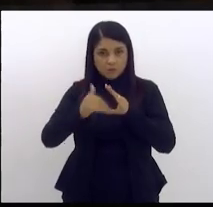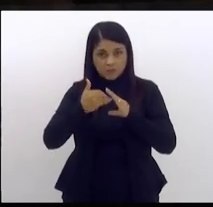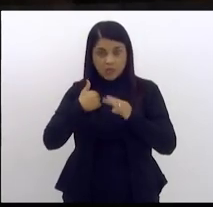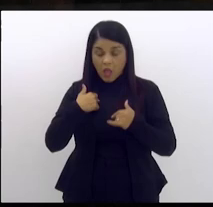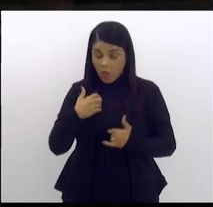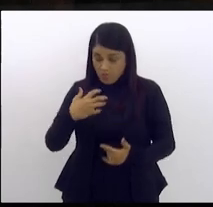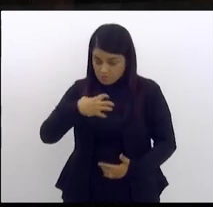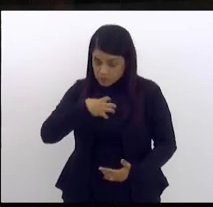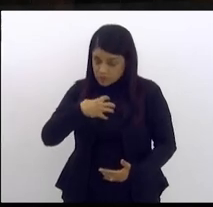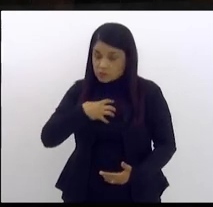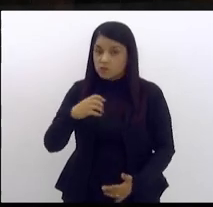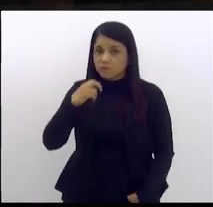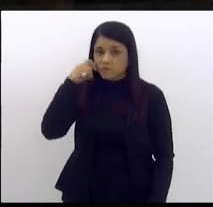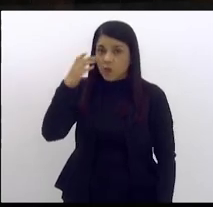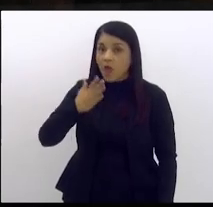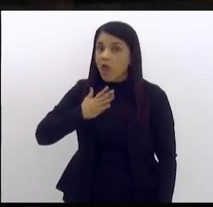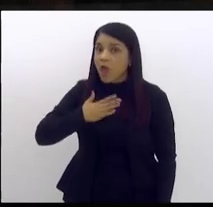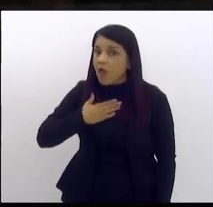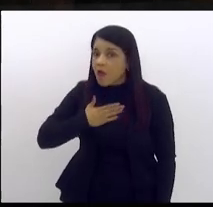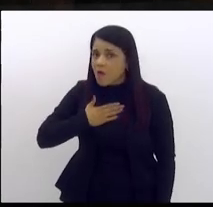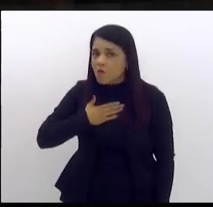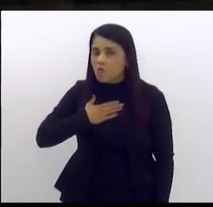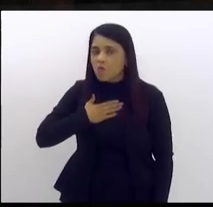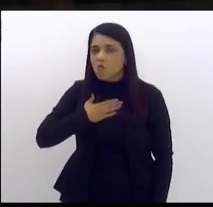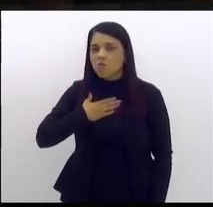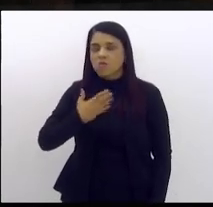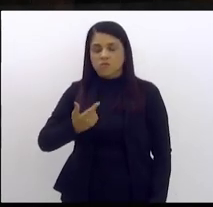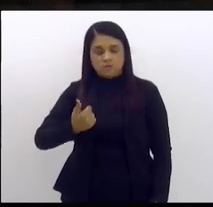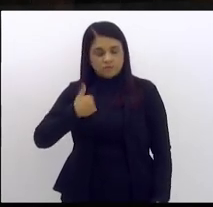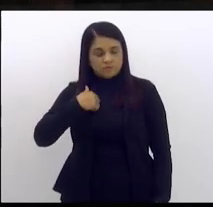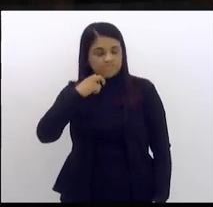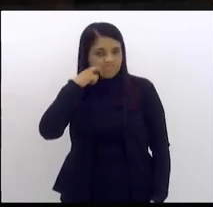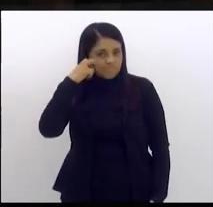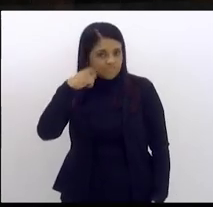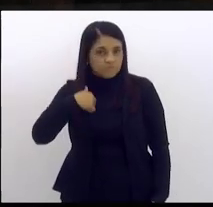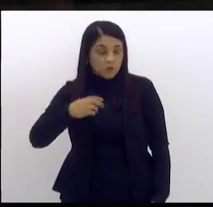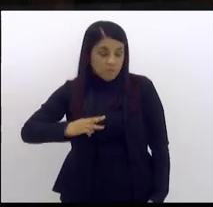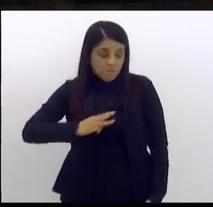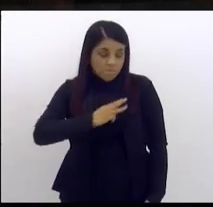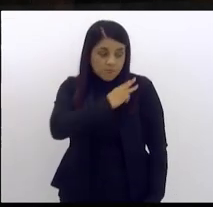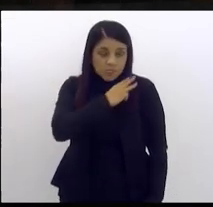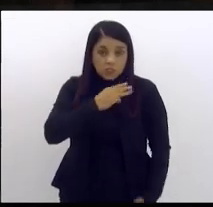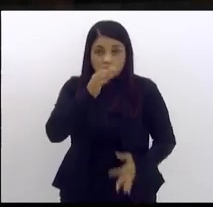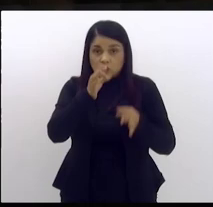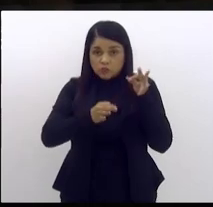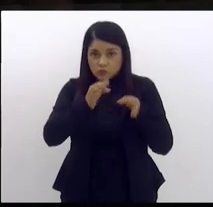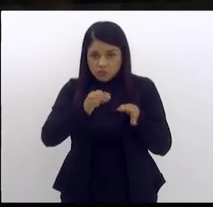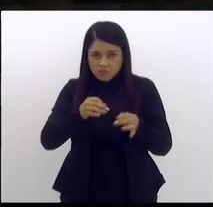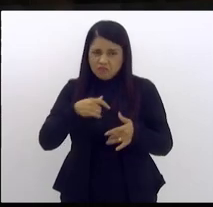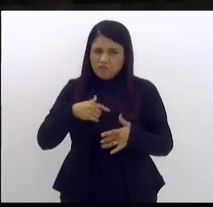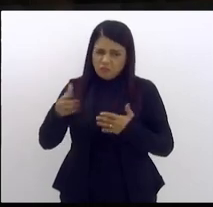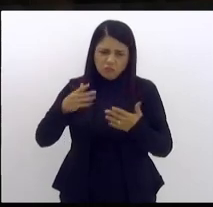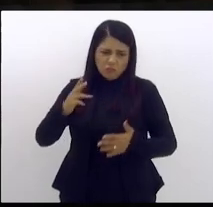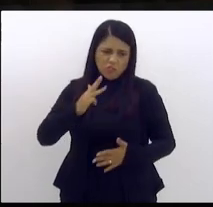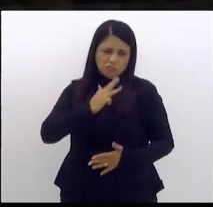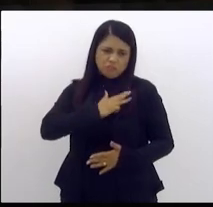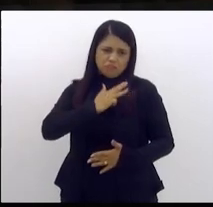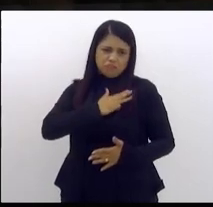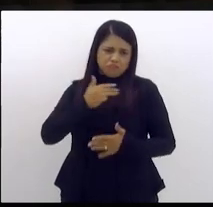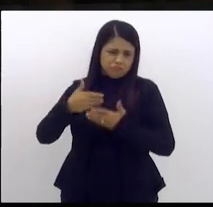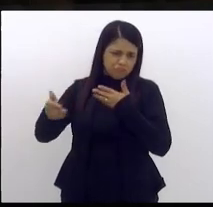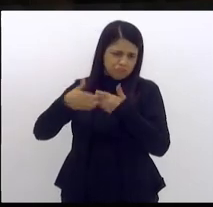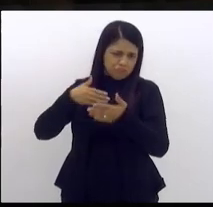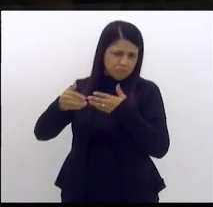ministro da Justiça se fosse o ministro um desses que o Lula tem de corte costura eu nem